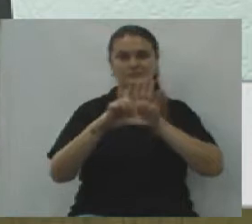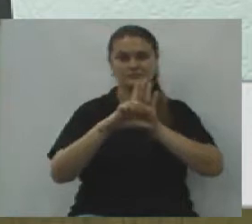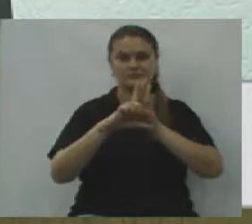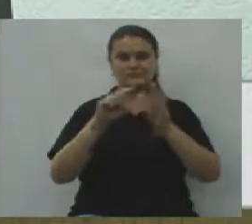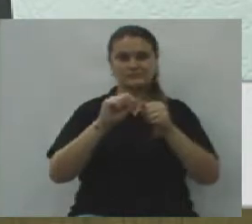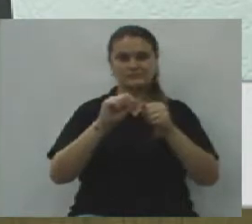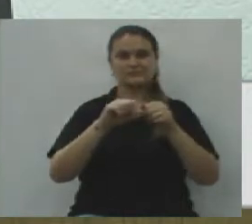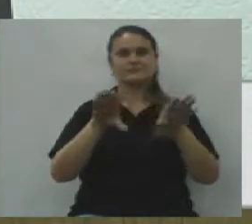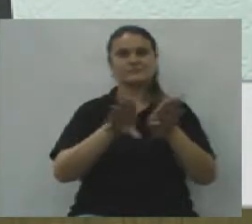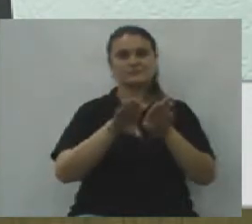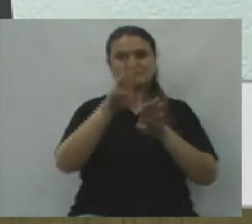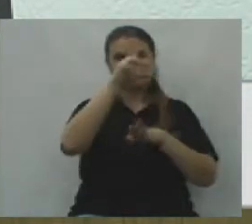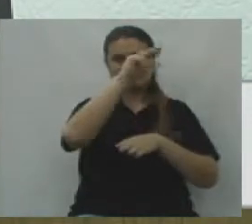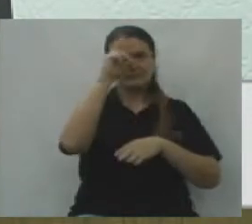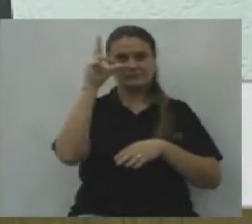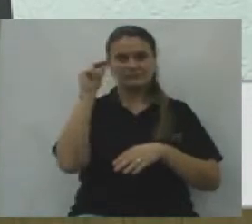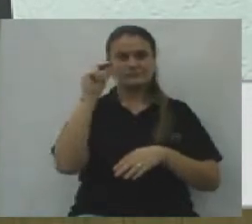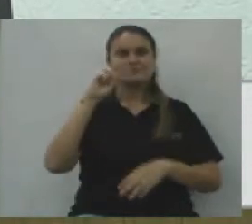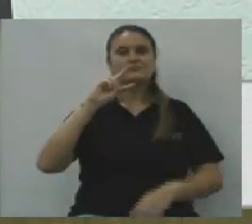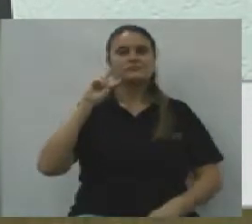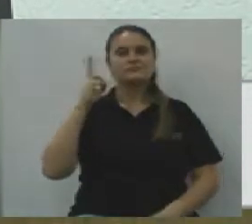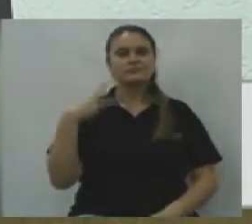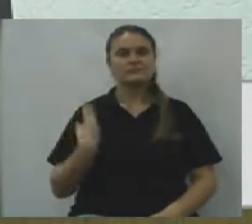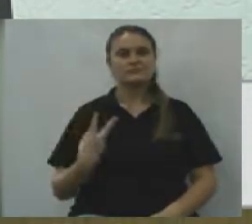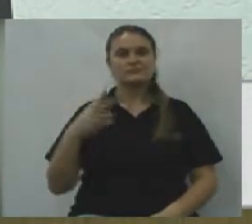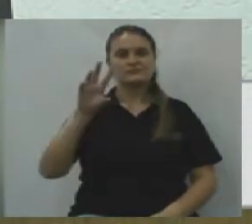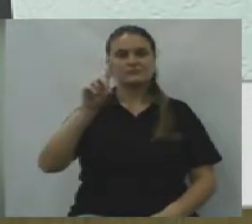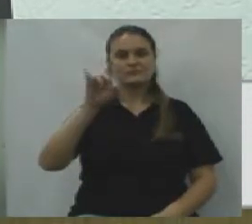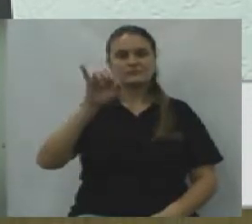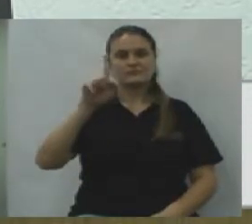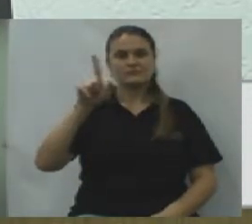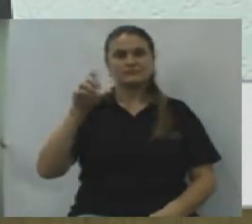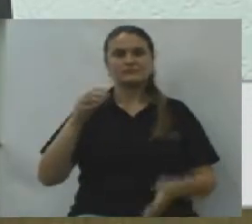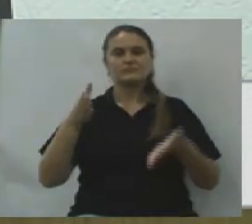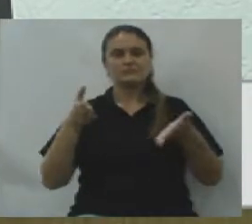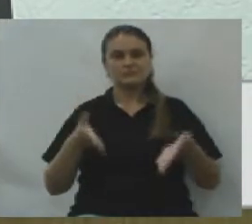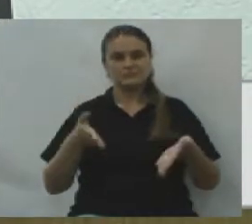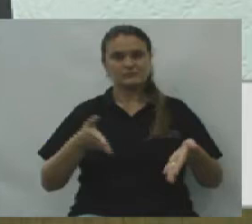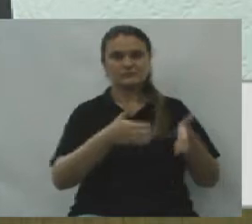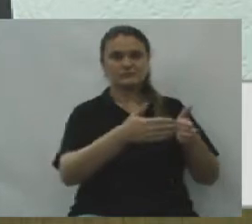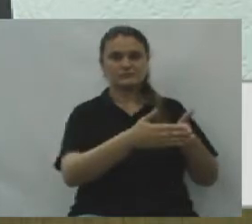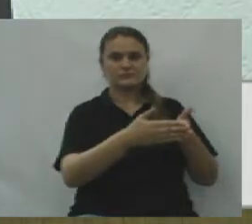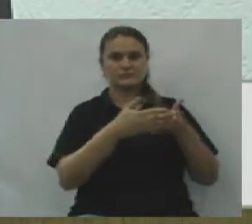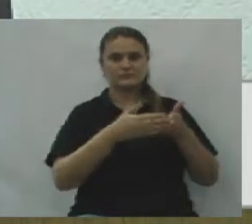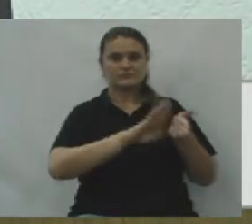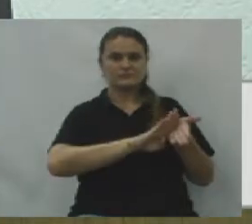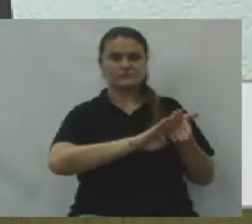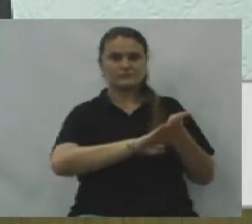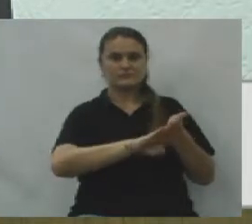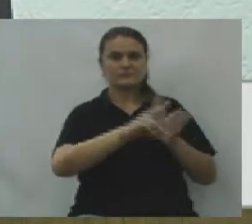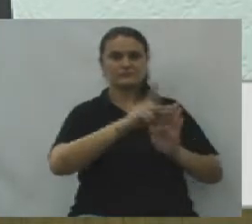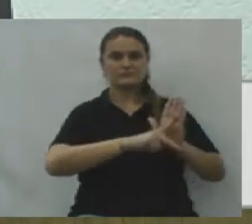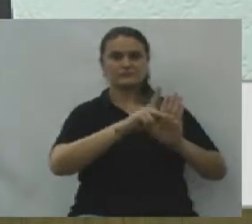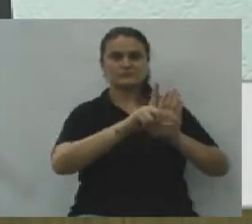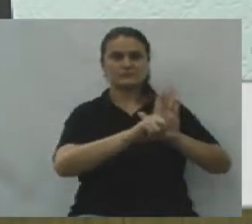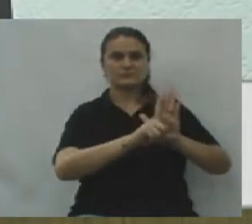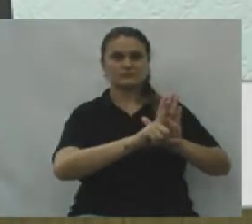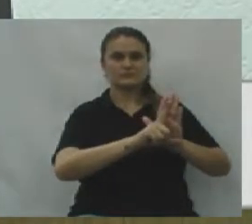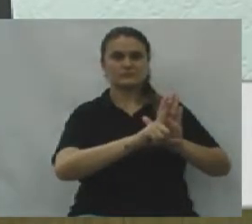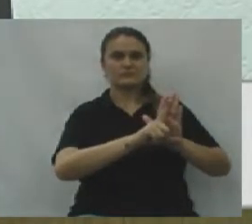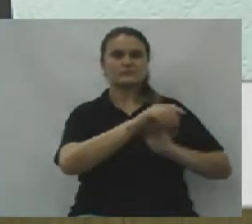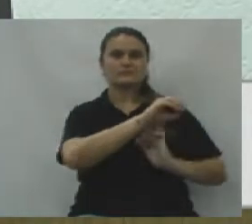Executivo. Do vereador Diego dos Santos. Venho, por meio desse, solicitar a retirada do projeto de lei